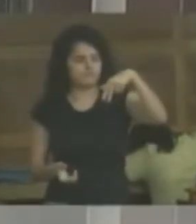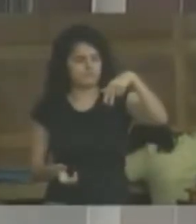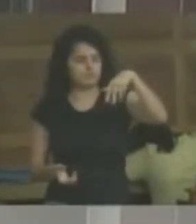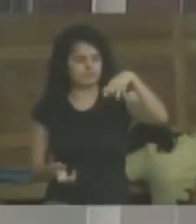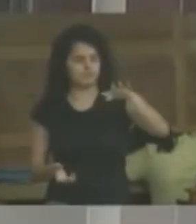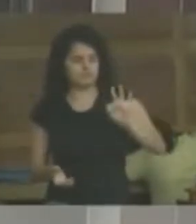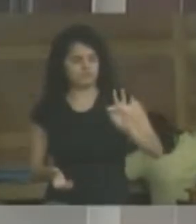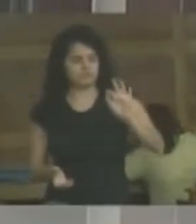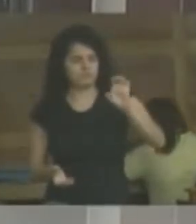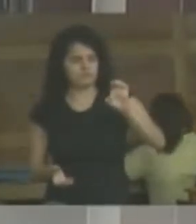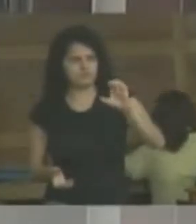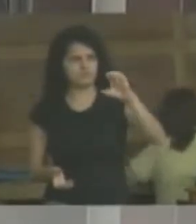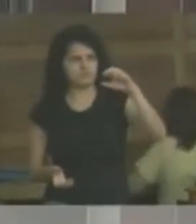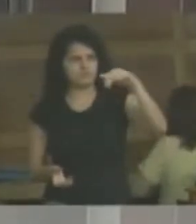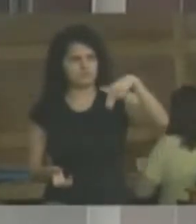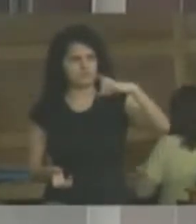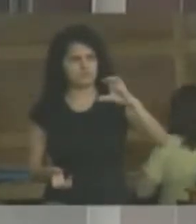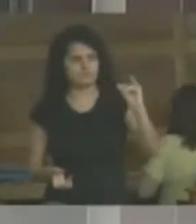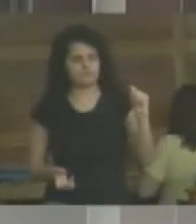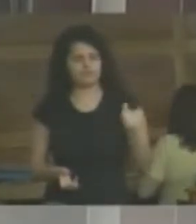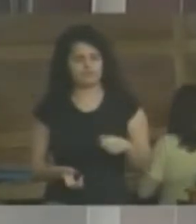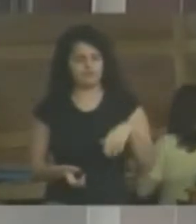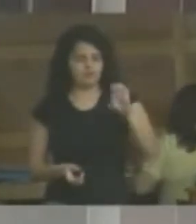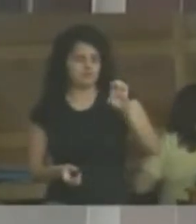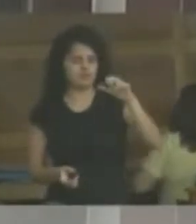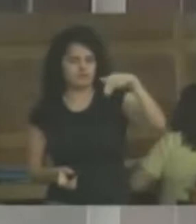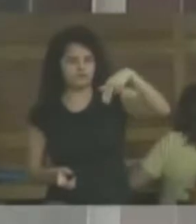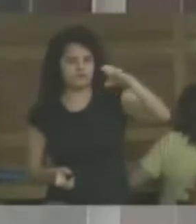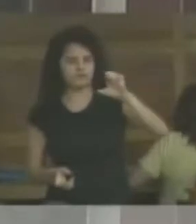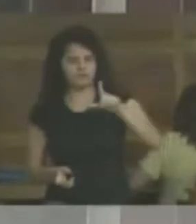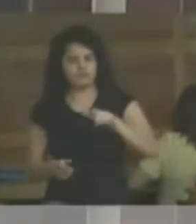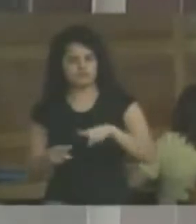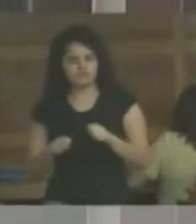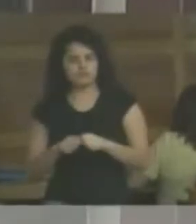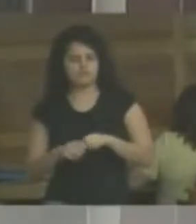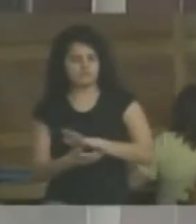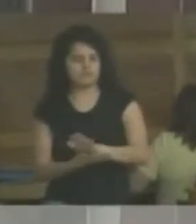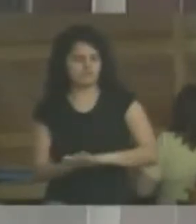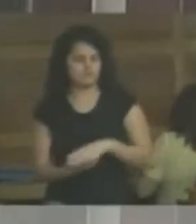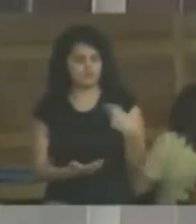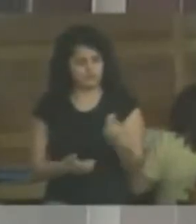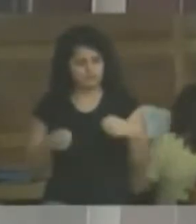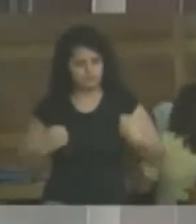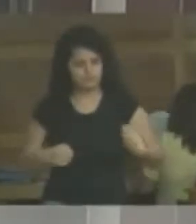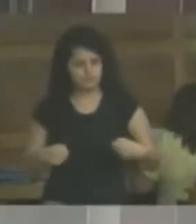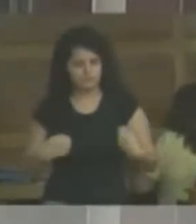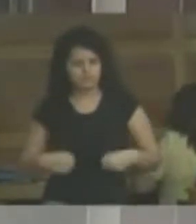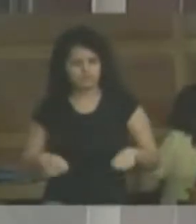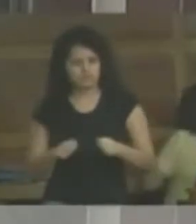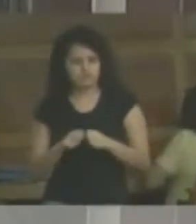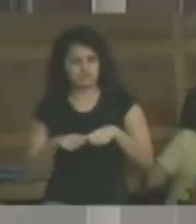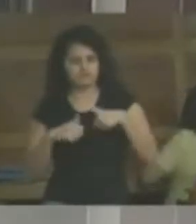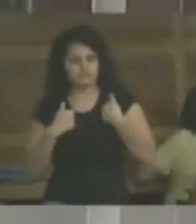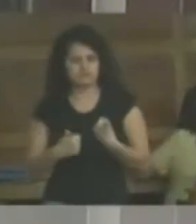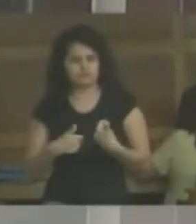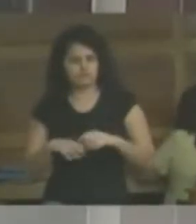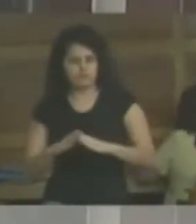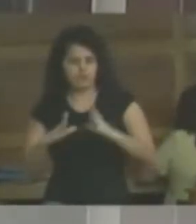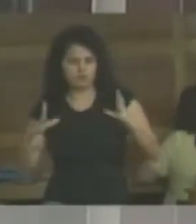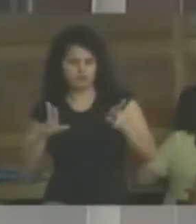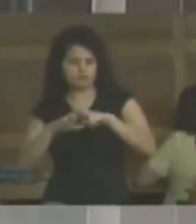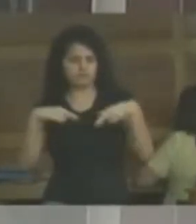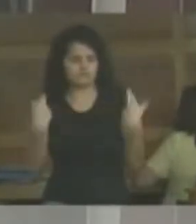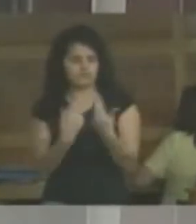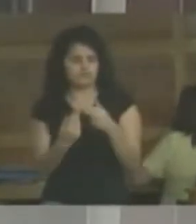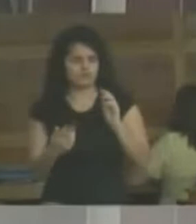faz nada. A Ampla não fez, a Enel não fez. Eu acho que nós temos que fazer, sim, uma grande audiência pública mesmo aqui. Já fizemos